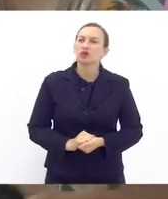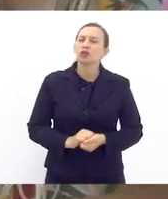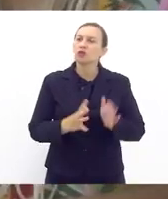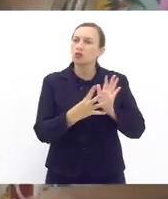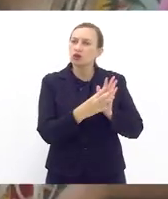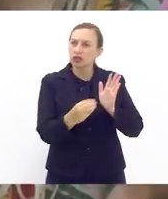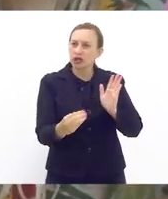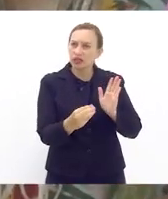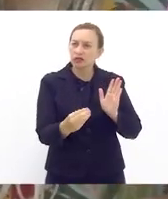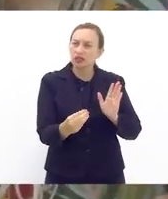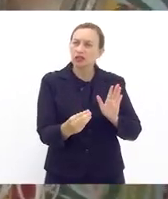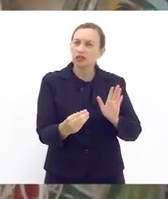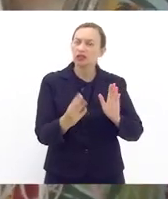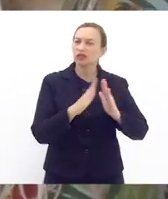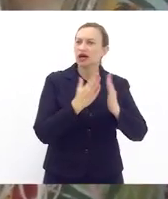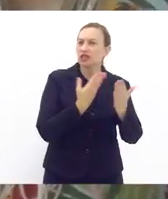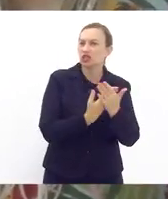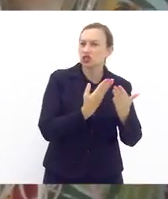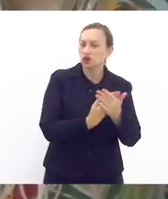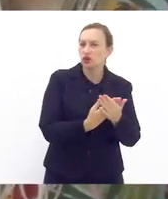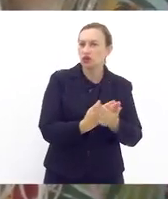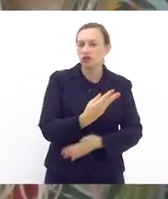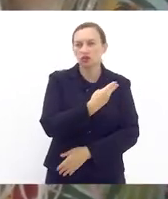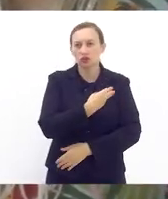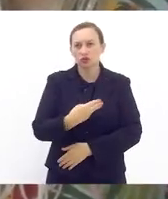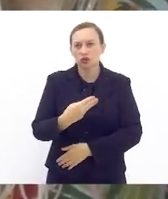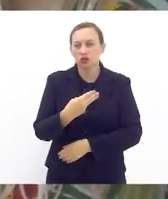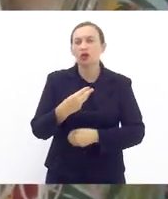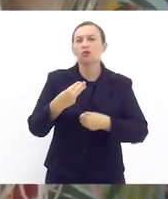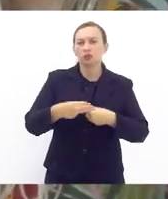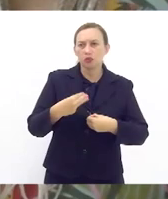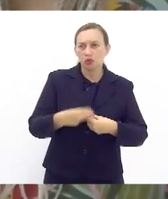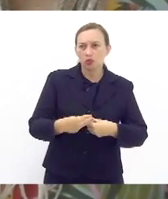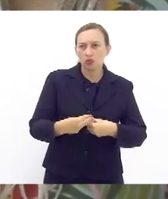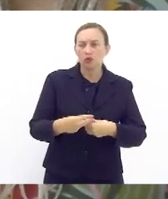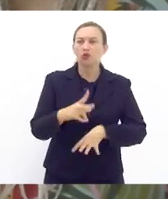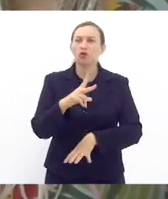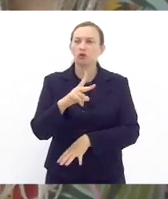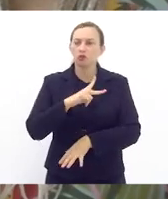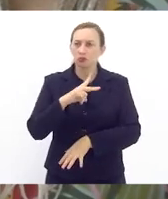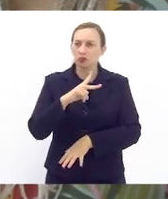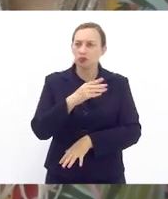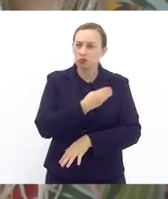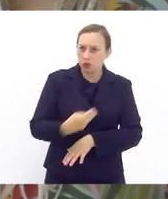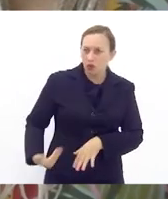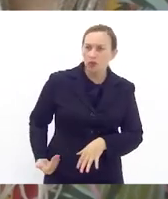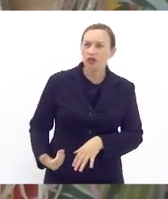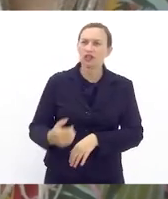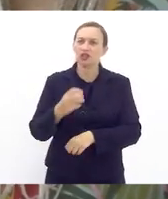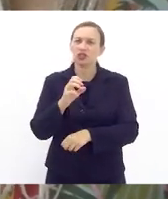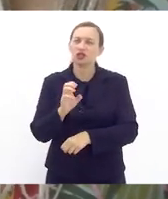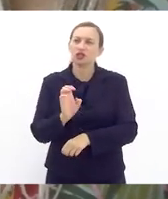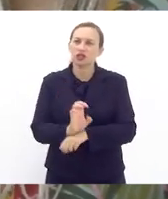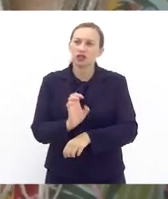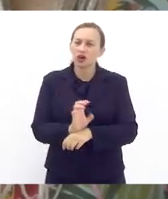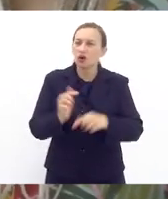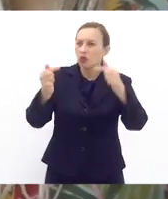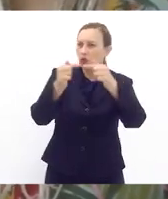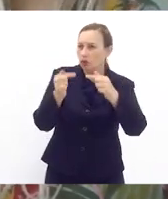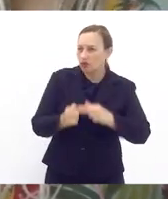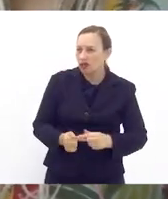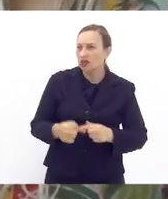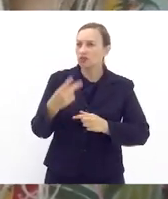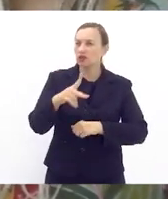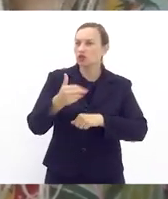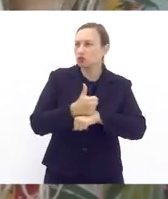escolas da rede pública Estadual combinada com a valorização dos seus profissionais visto que